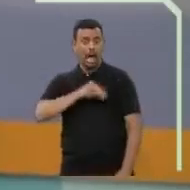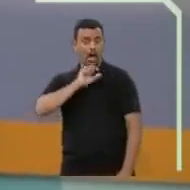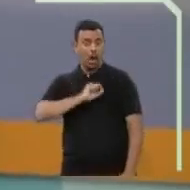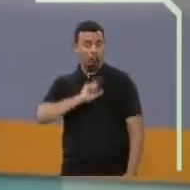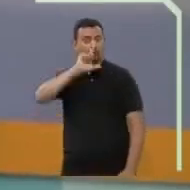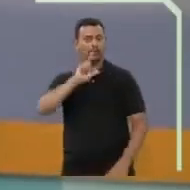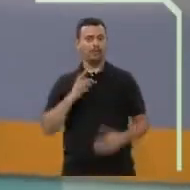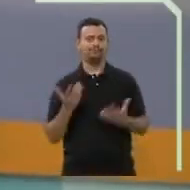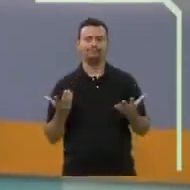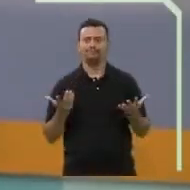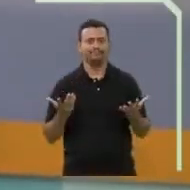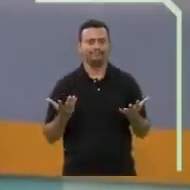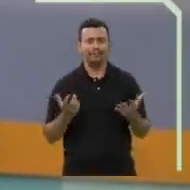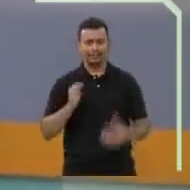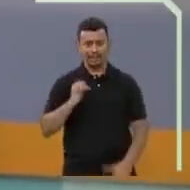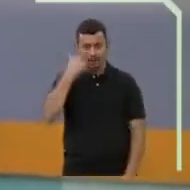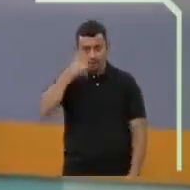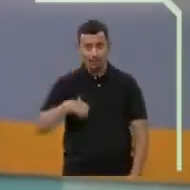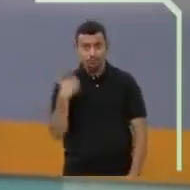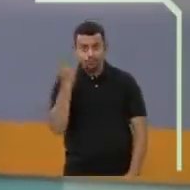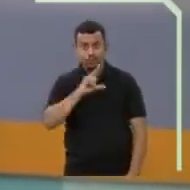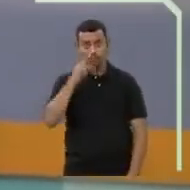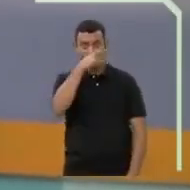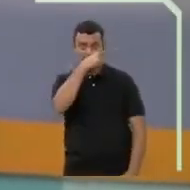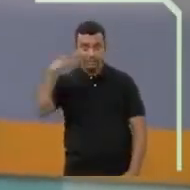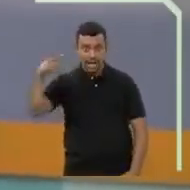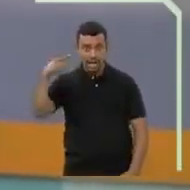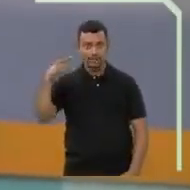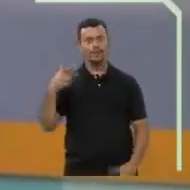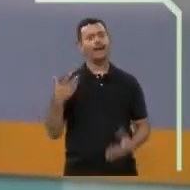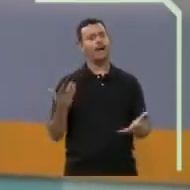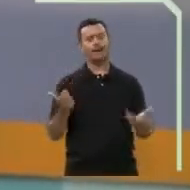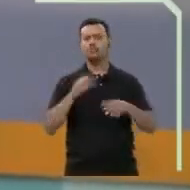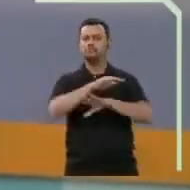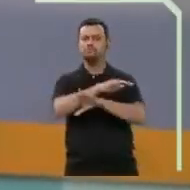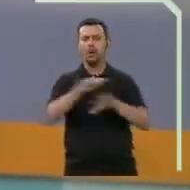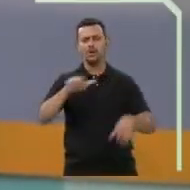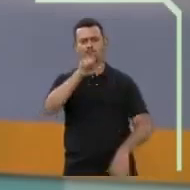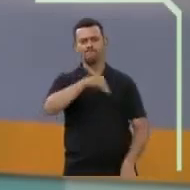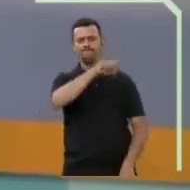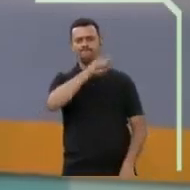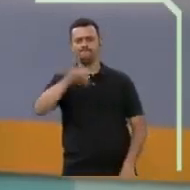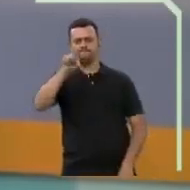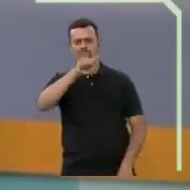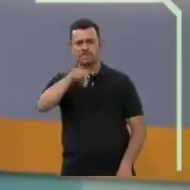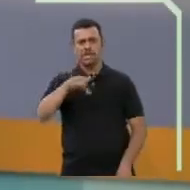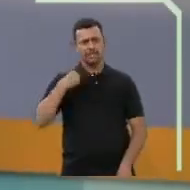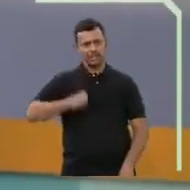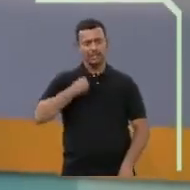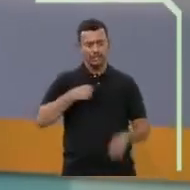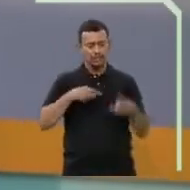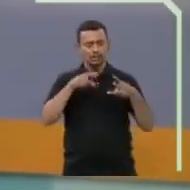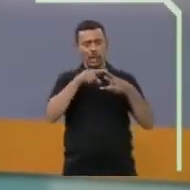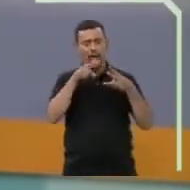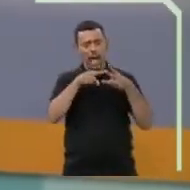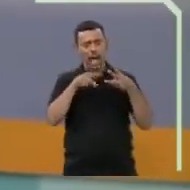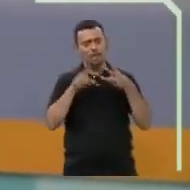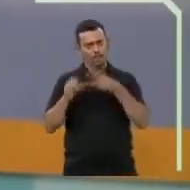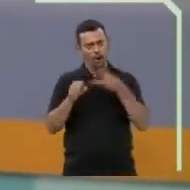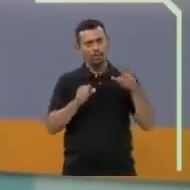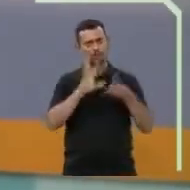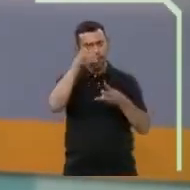presidente da República, vamos acabar com o privilégio de todas as autoridades dos três poderes, porque se nós